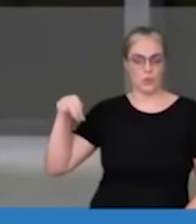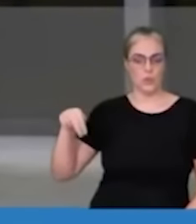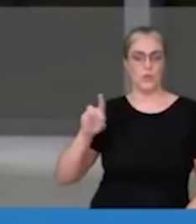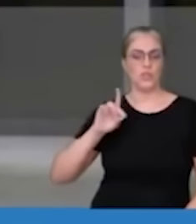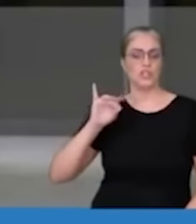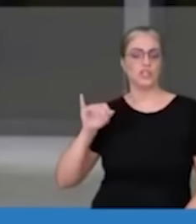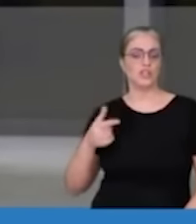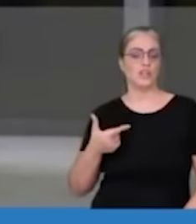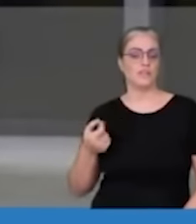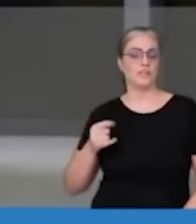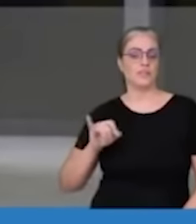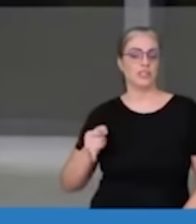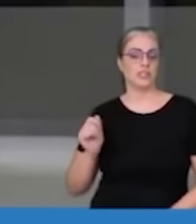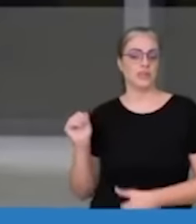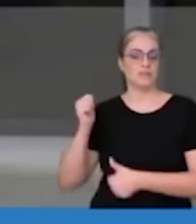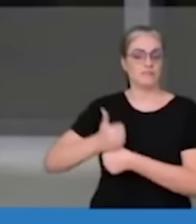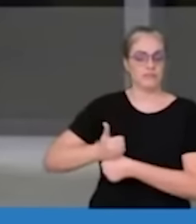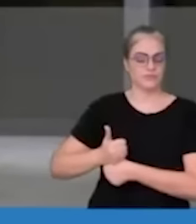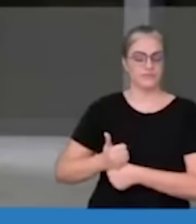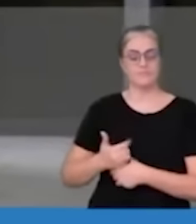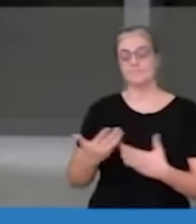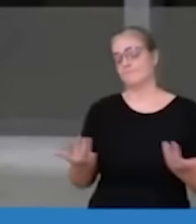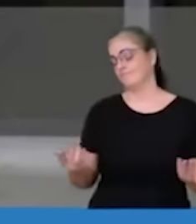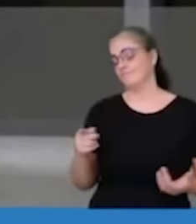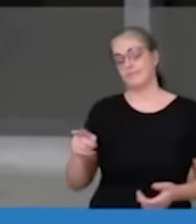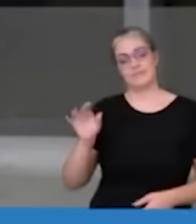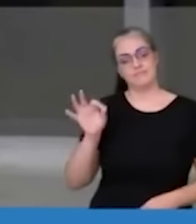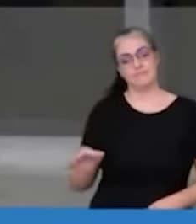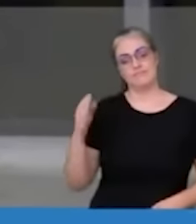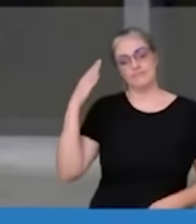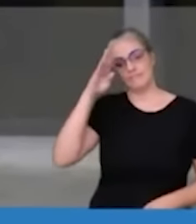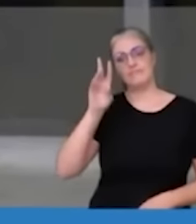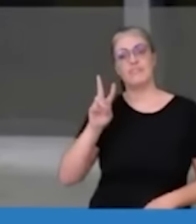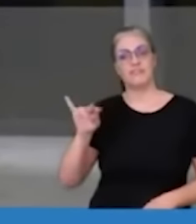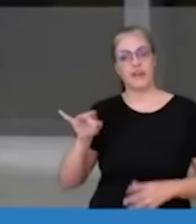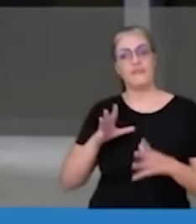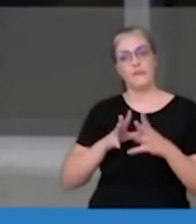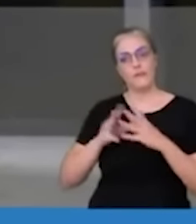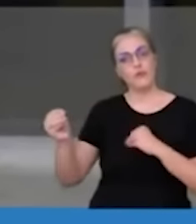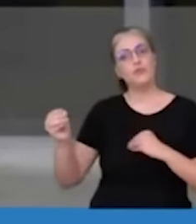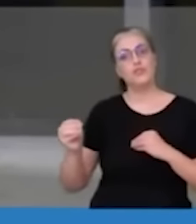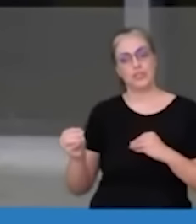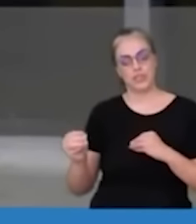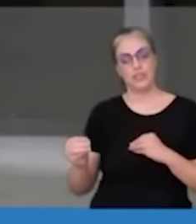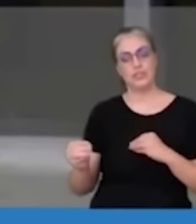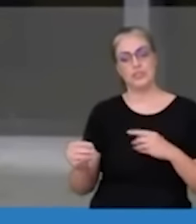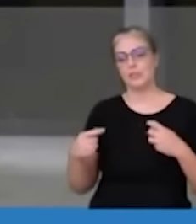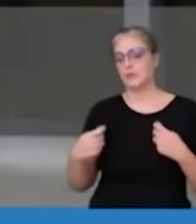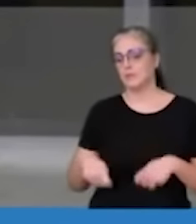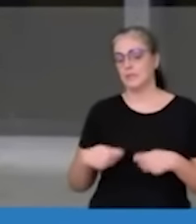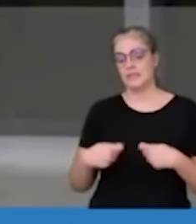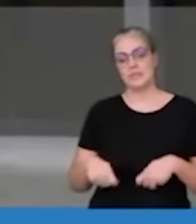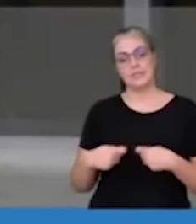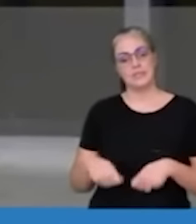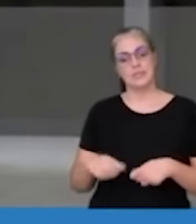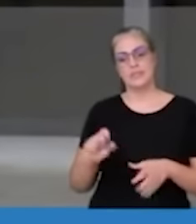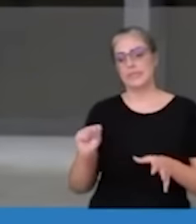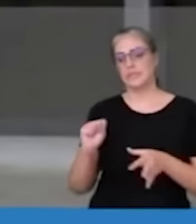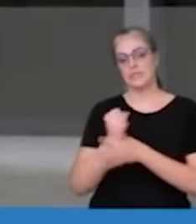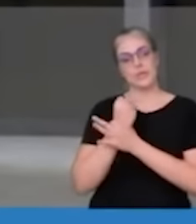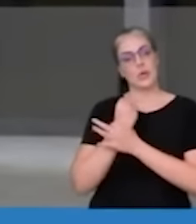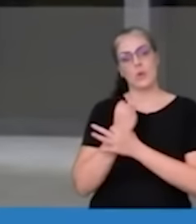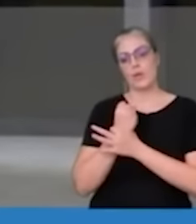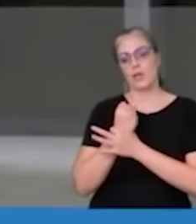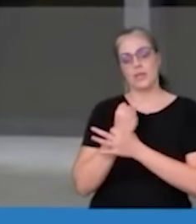de janeiro. Ou seja, ele vai fugir para a embaixada. Precisa botar a segurança e